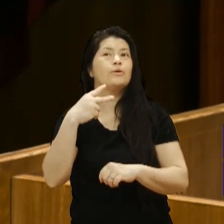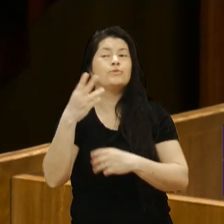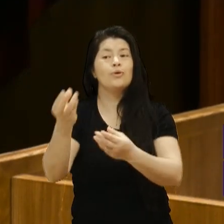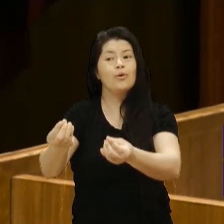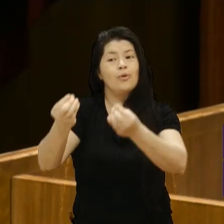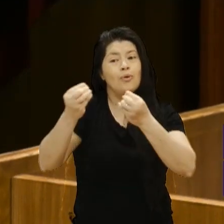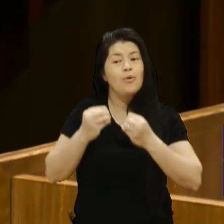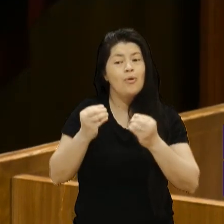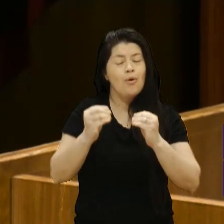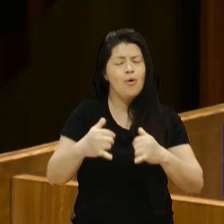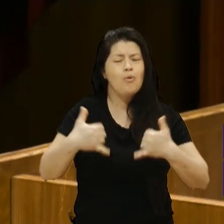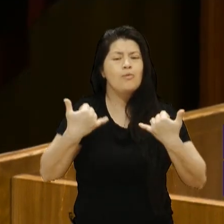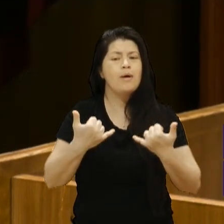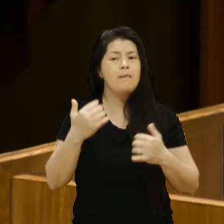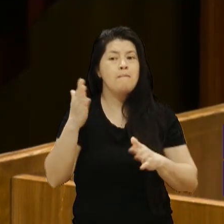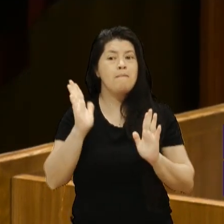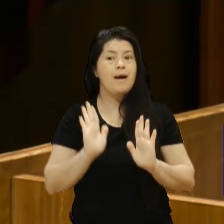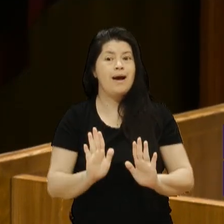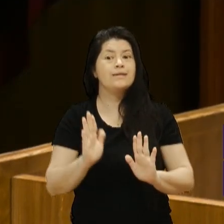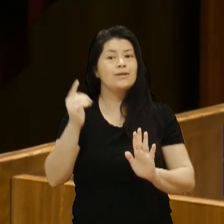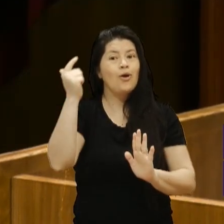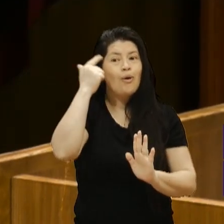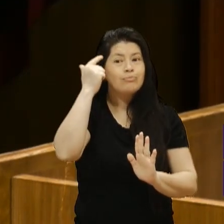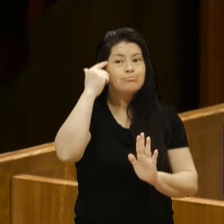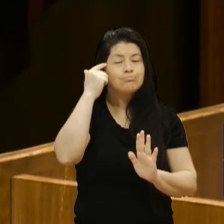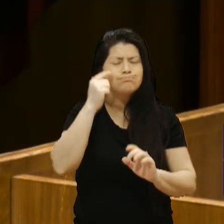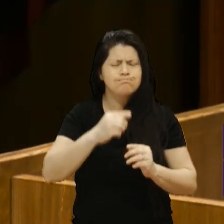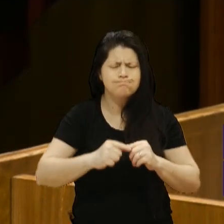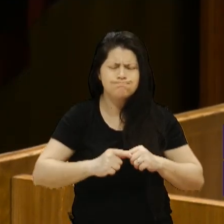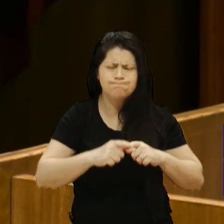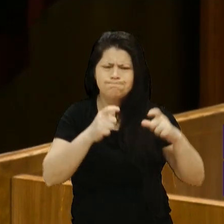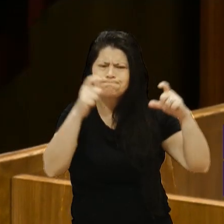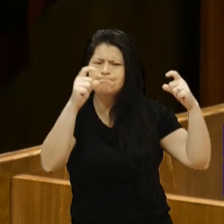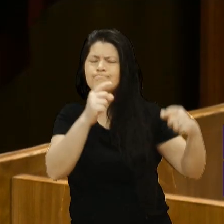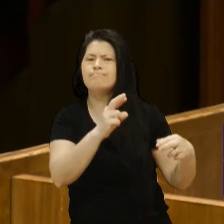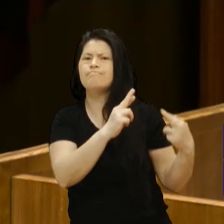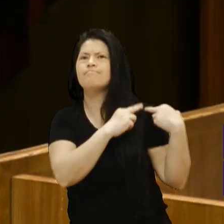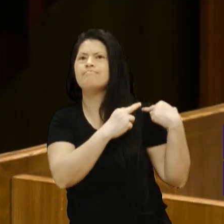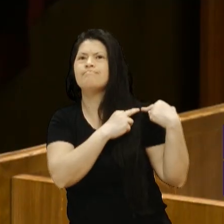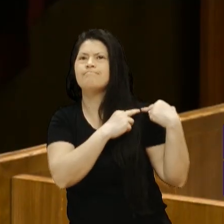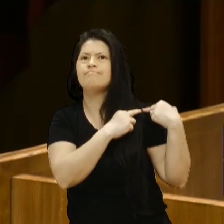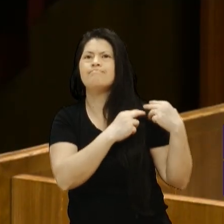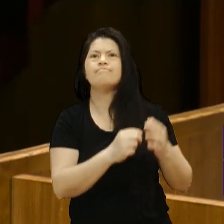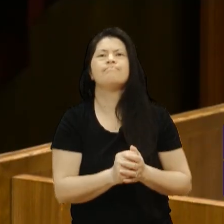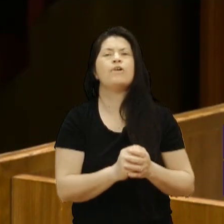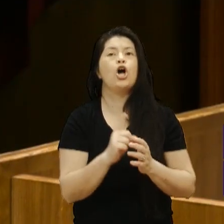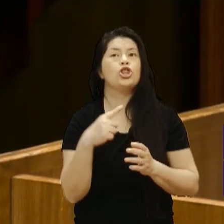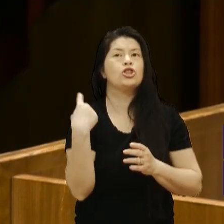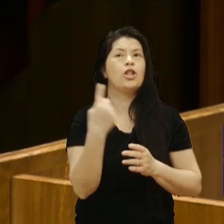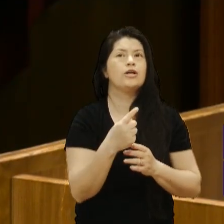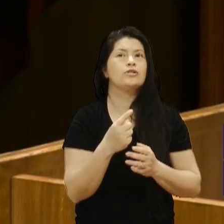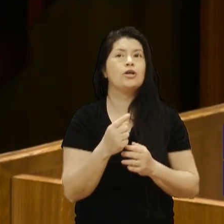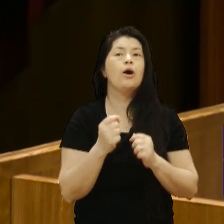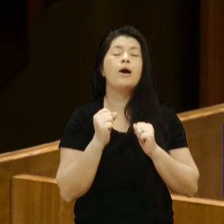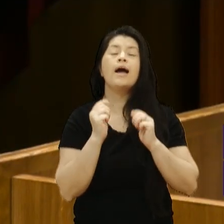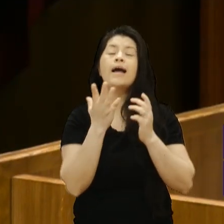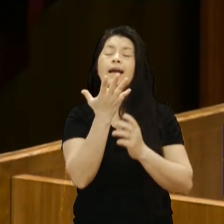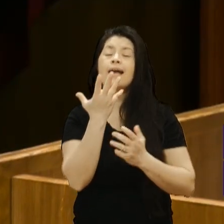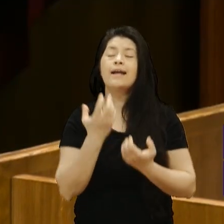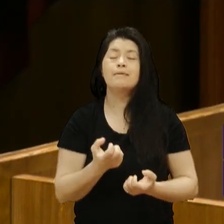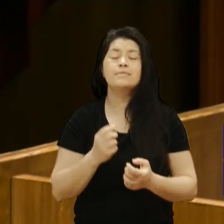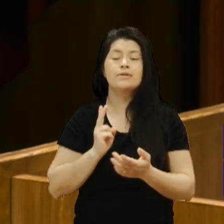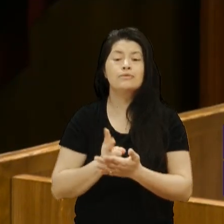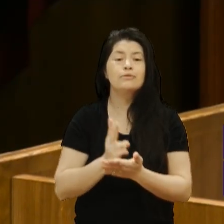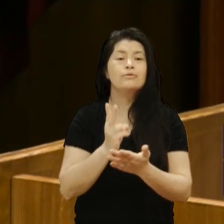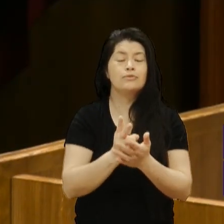orgulho, mas também com a consciência de que aumenta a nossa responsabilidade. Que possamos continuar trabalhando,